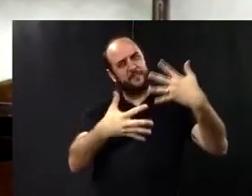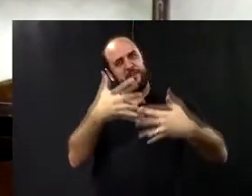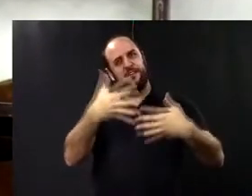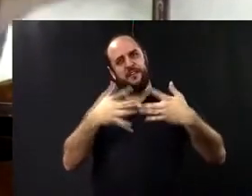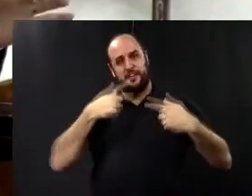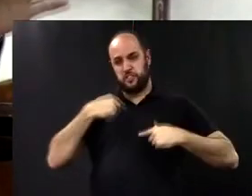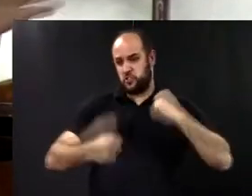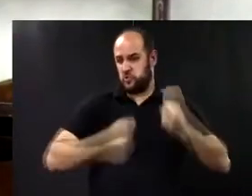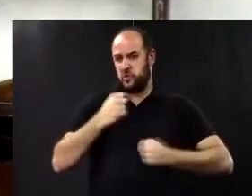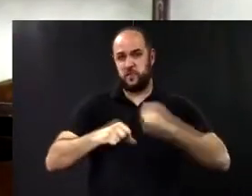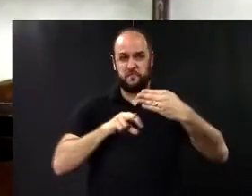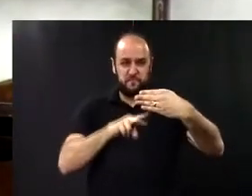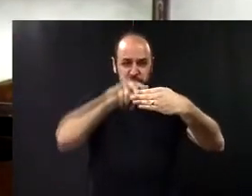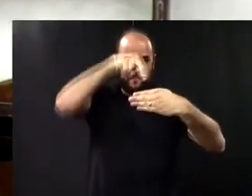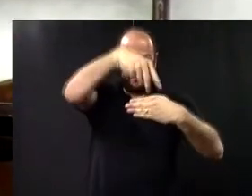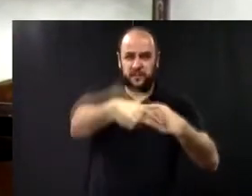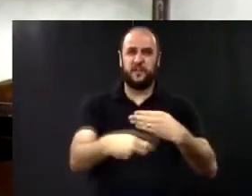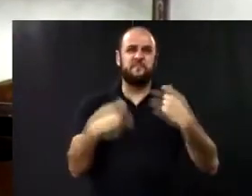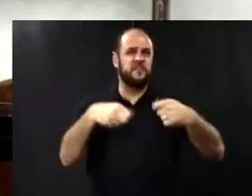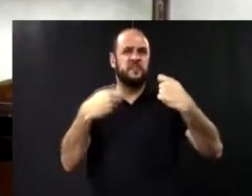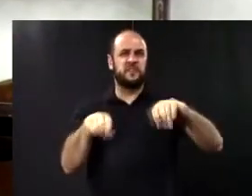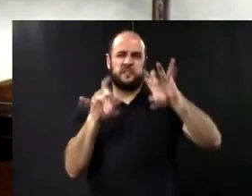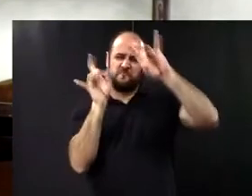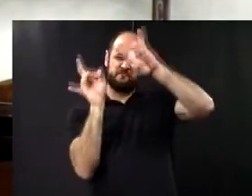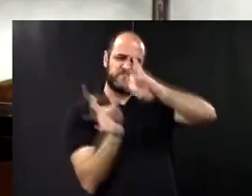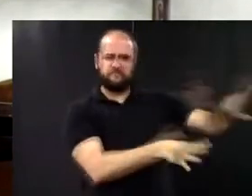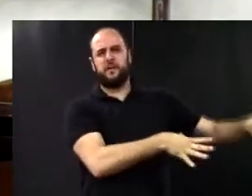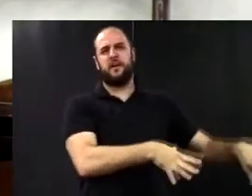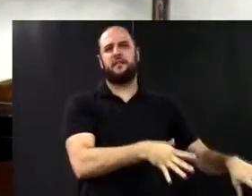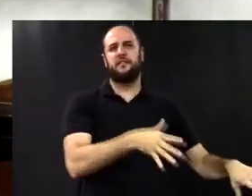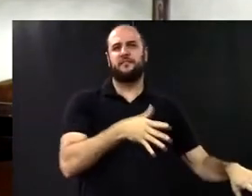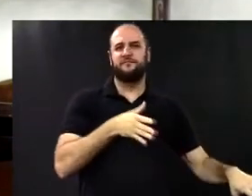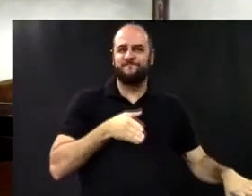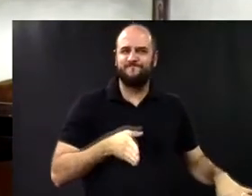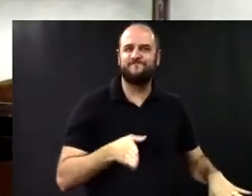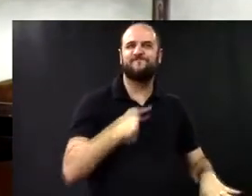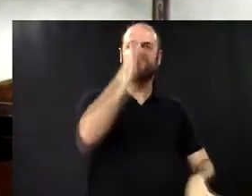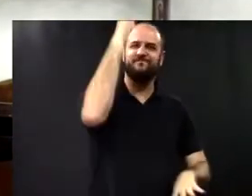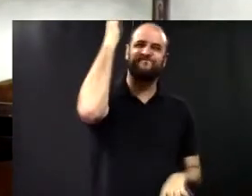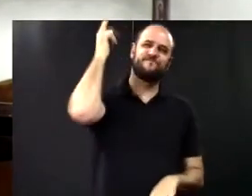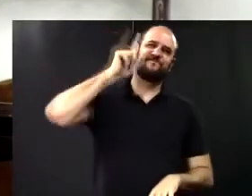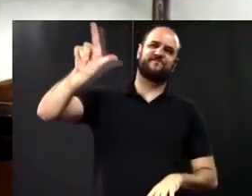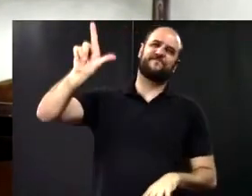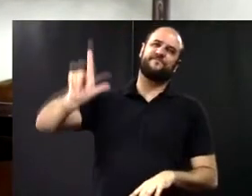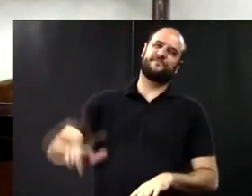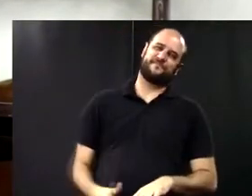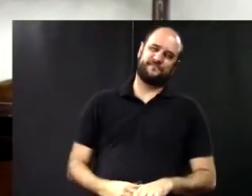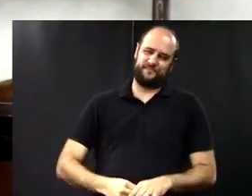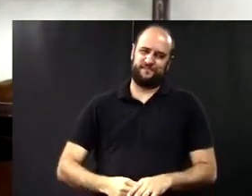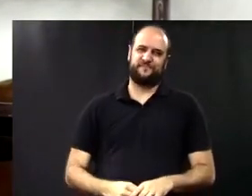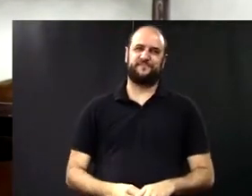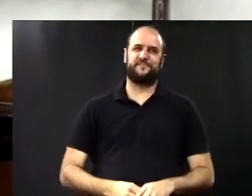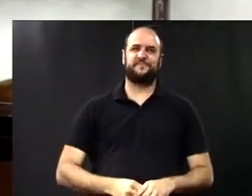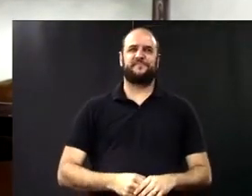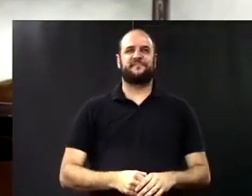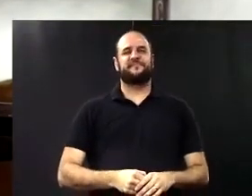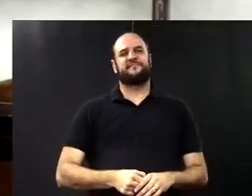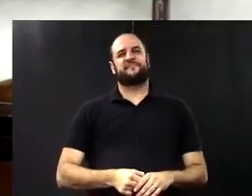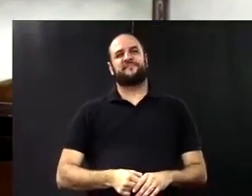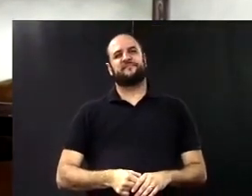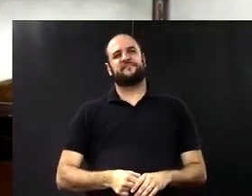e tem que ser deixado de lado para então conseguirmos completar essa